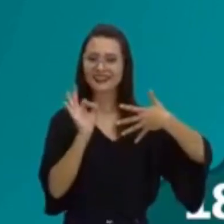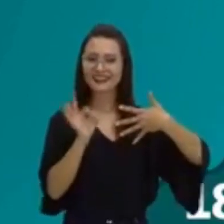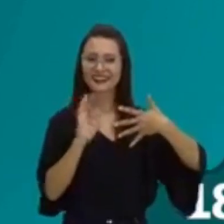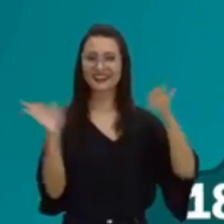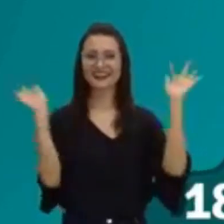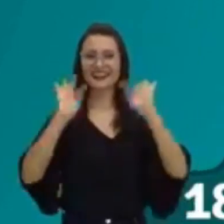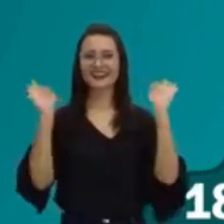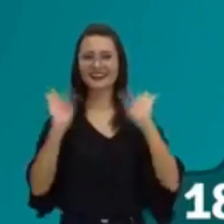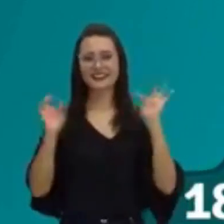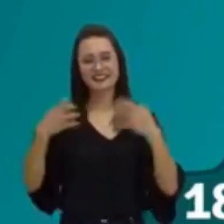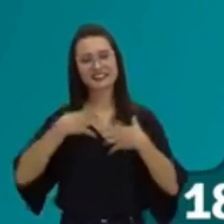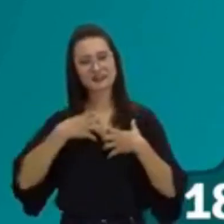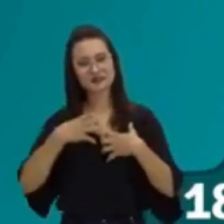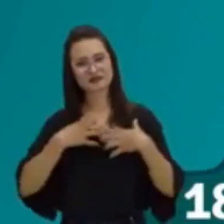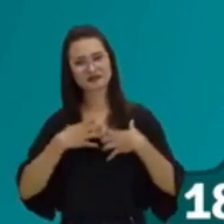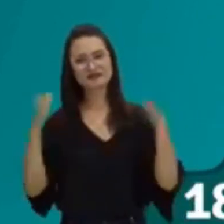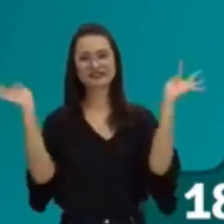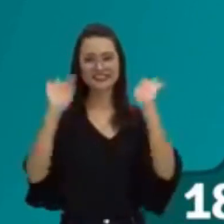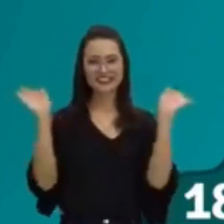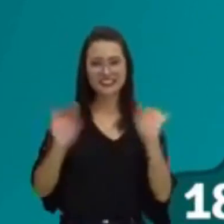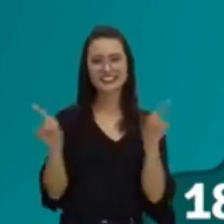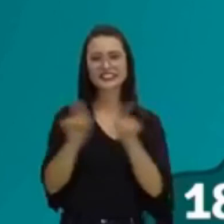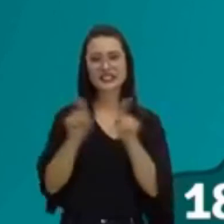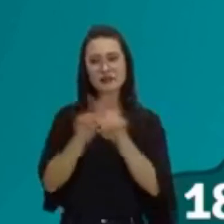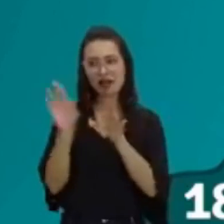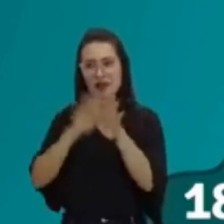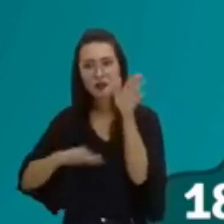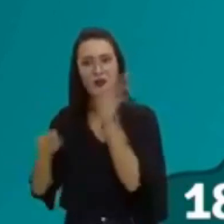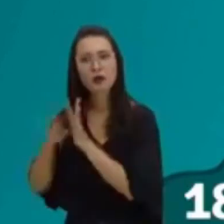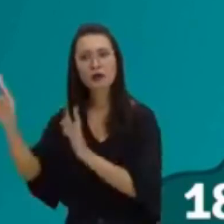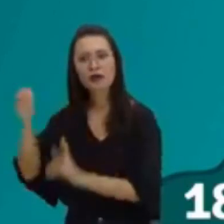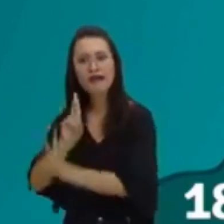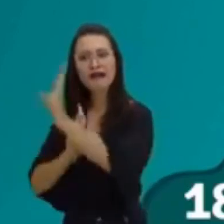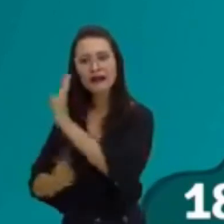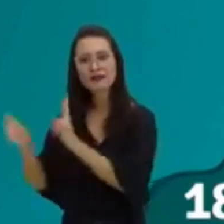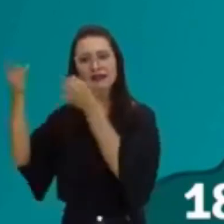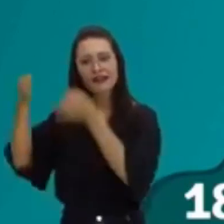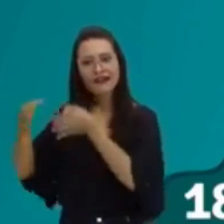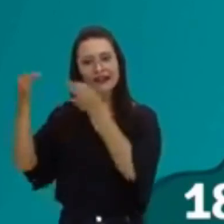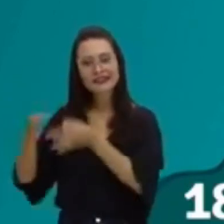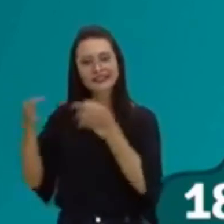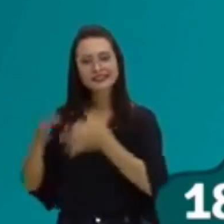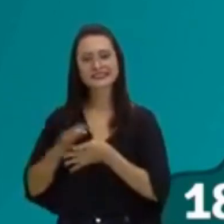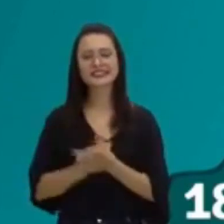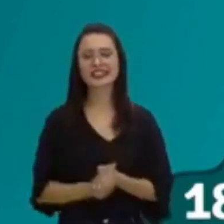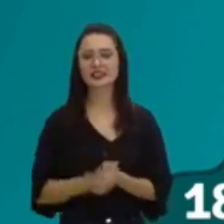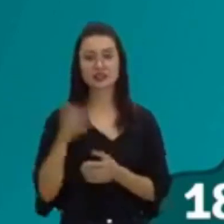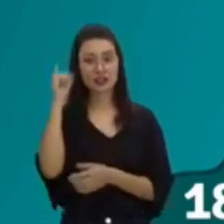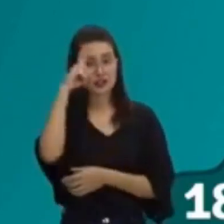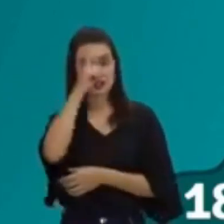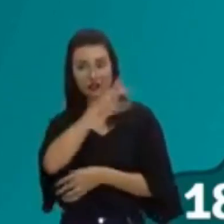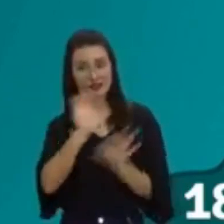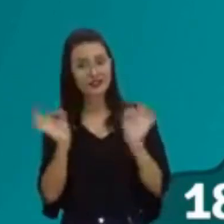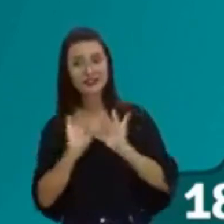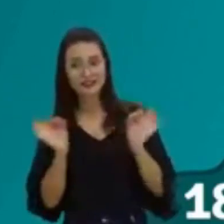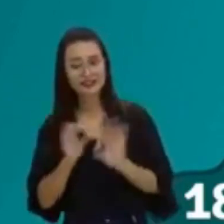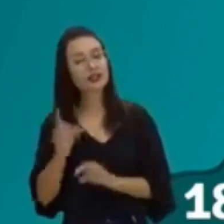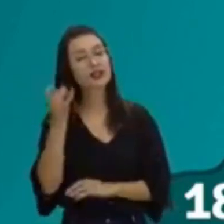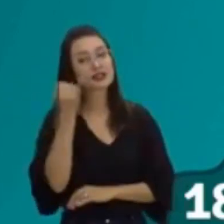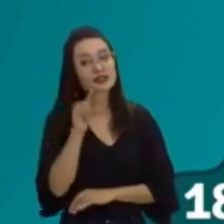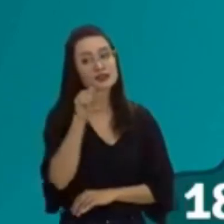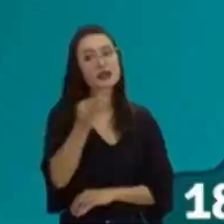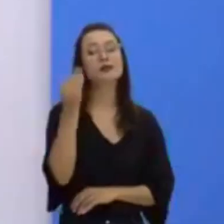Charles? É isso aí, cara. É isso aí. A gente está... Né? Não existe... Nada de dificultoso, é a gente prestar